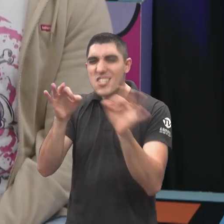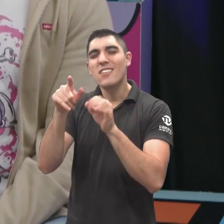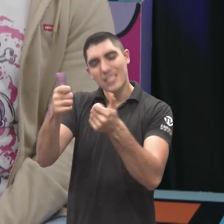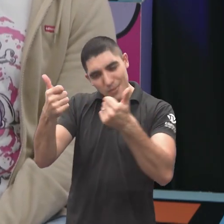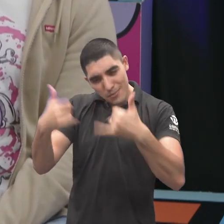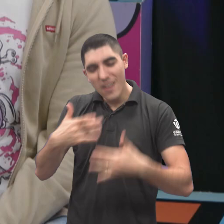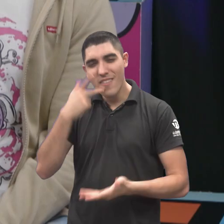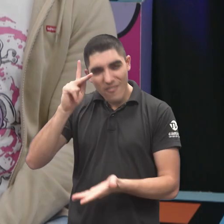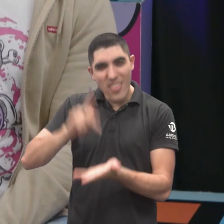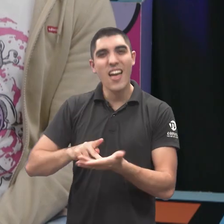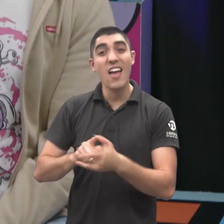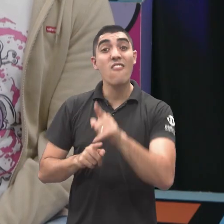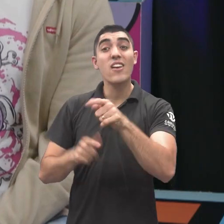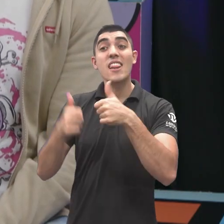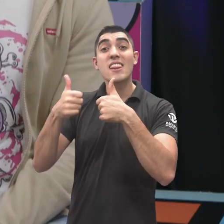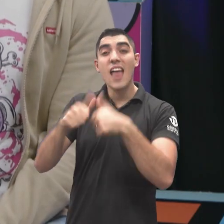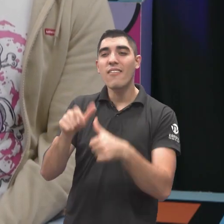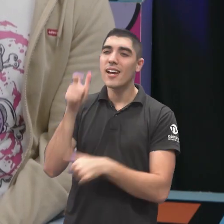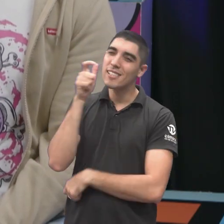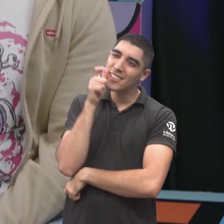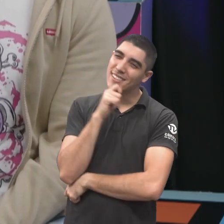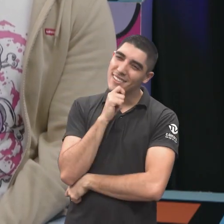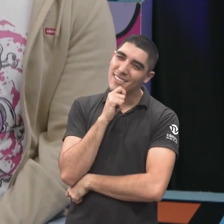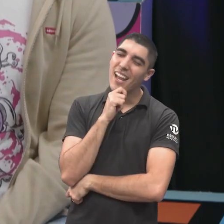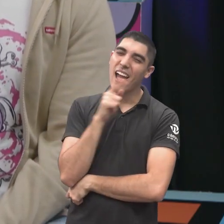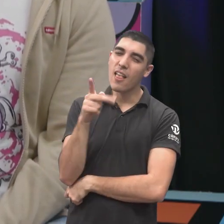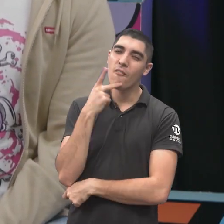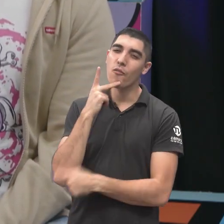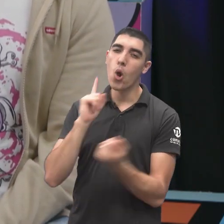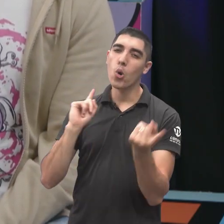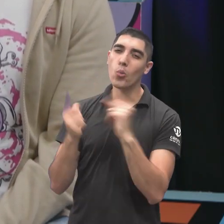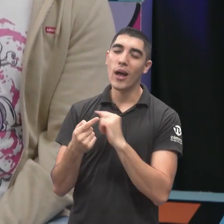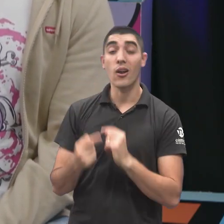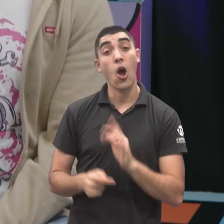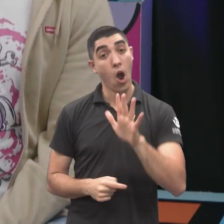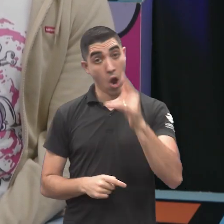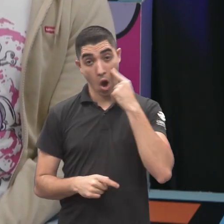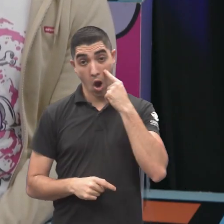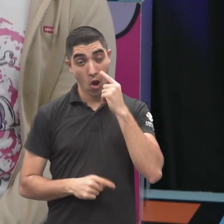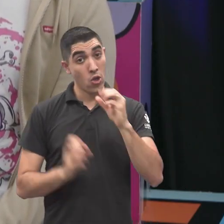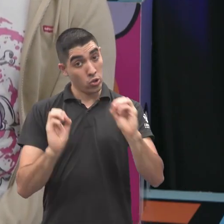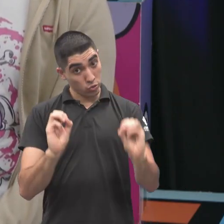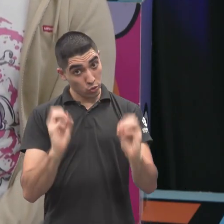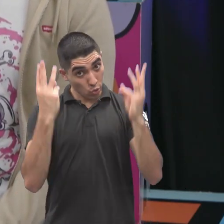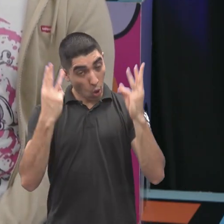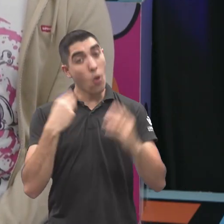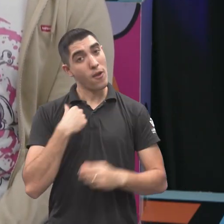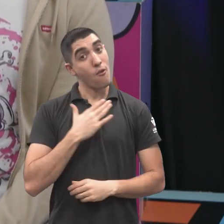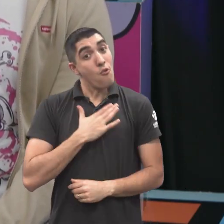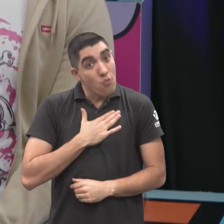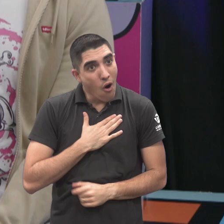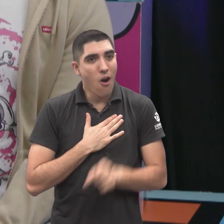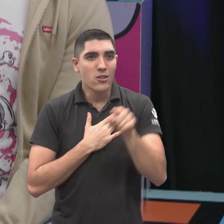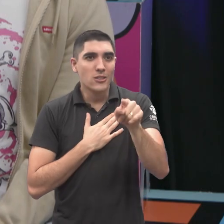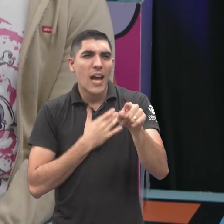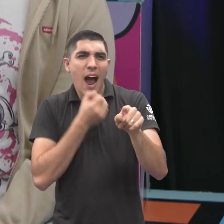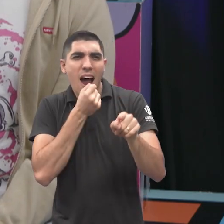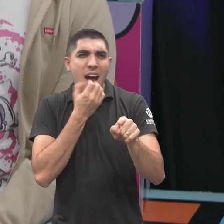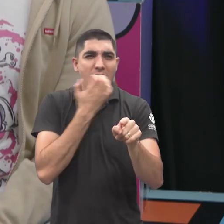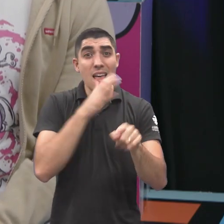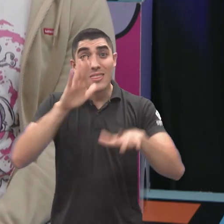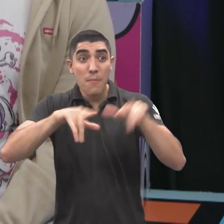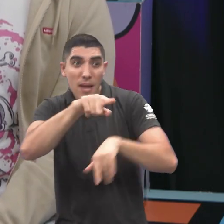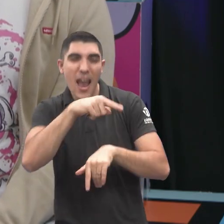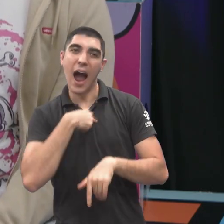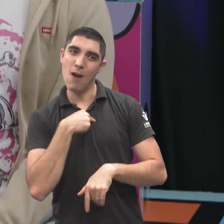programa. Você tava assistindo o quadro da Luísa, você falou exatamente o oposto. Olha, o show tem alguns artistas que eu gosto muito, esses eu gosto muito de ir